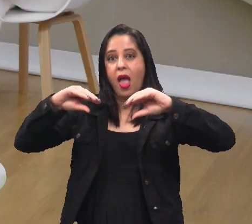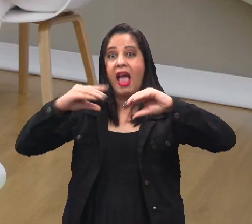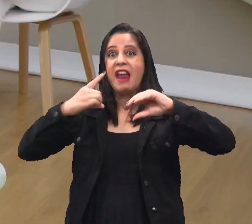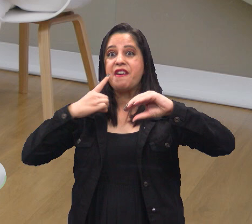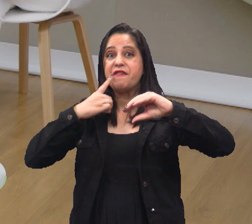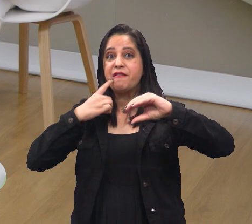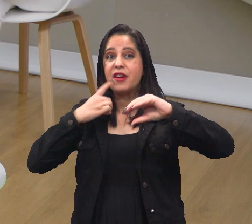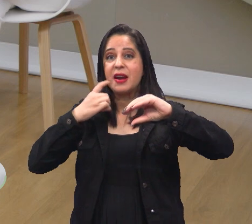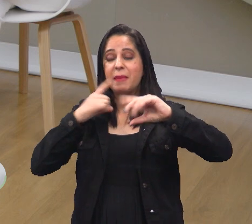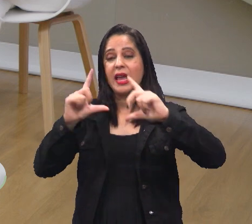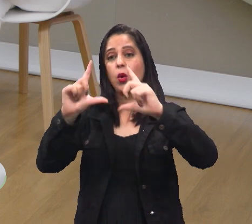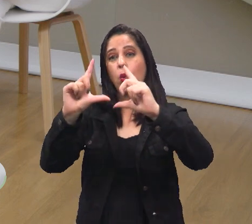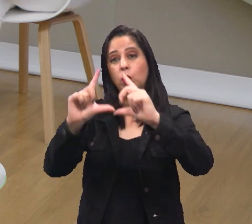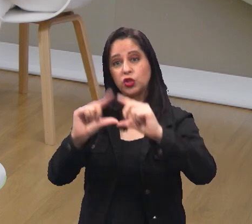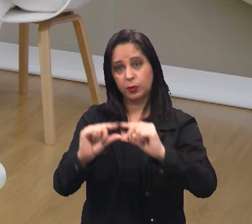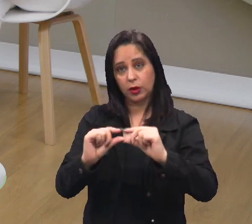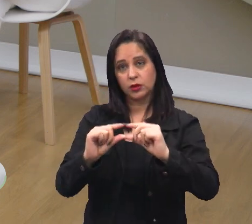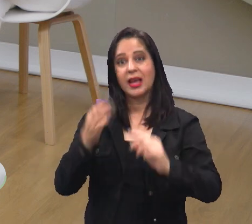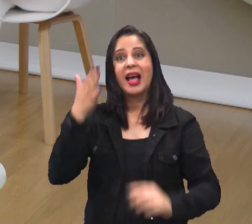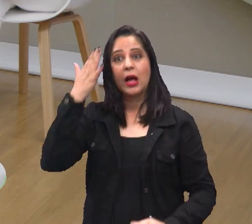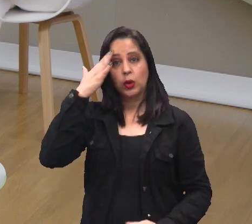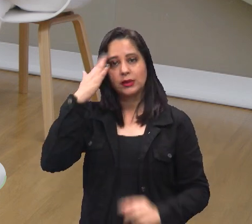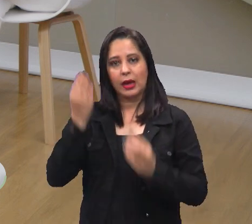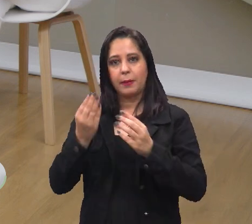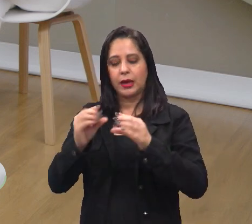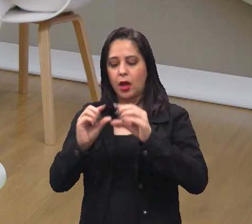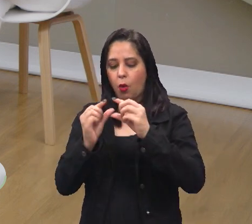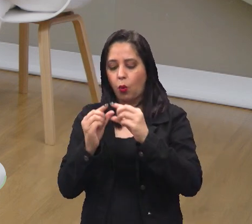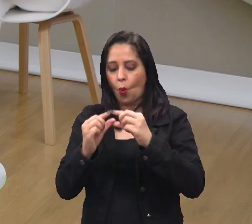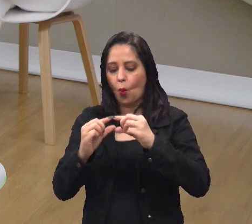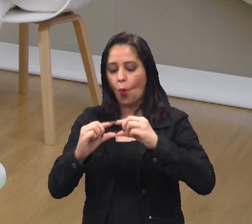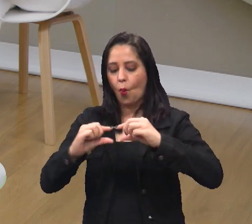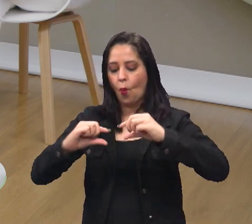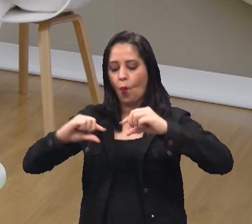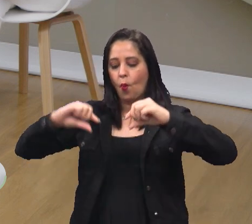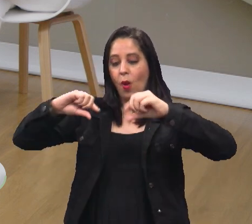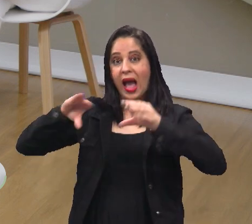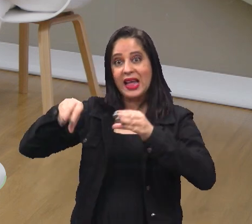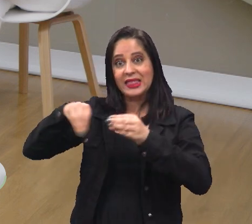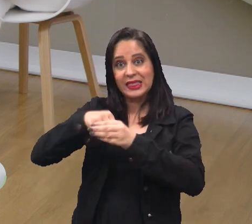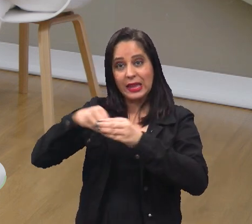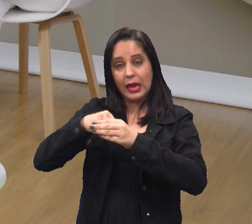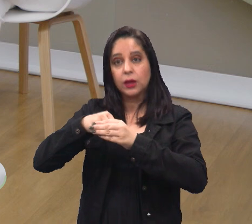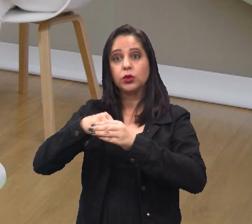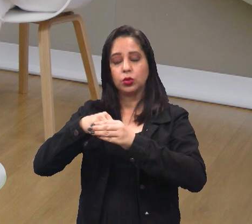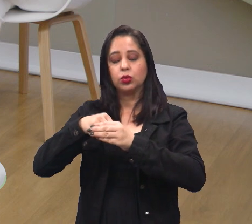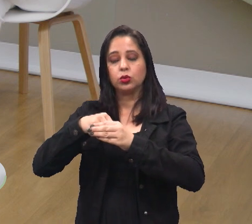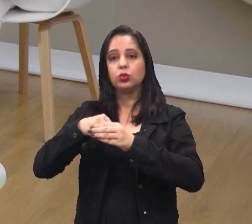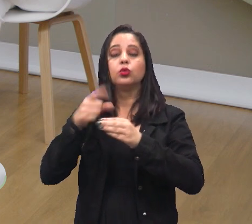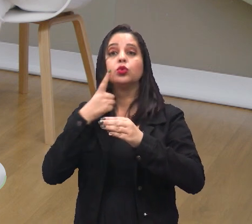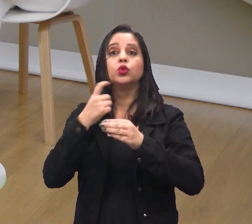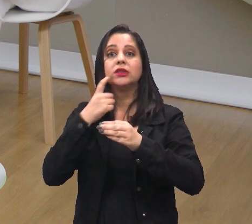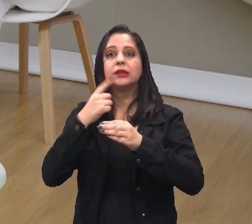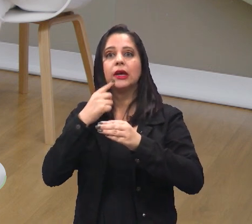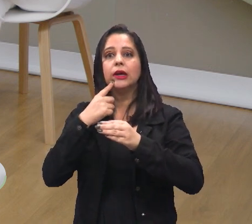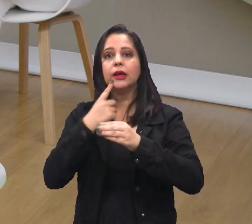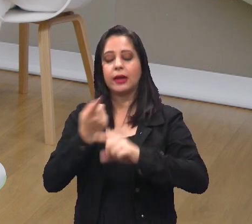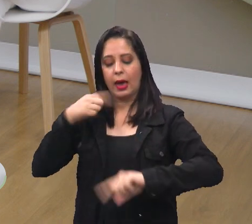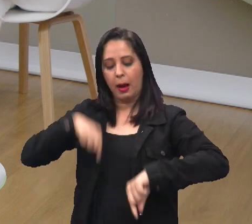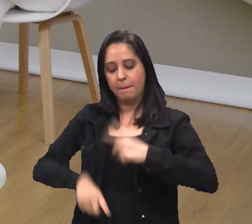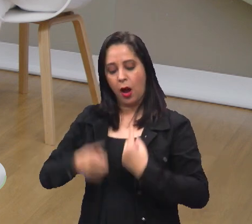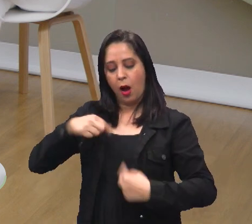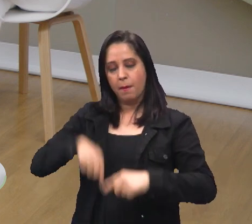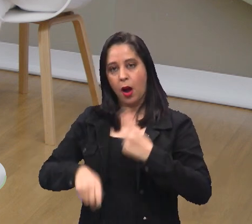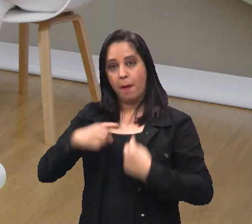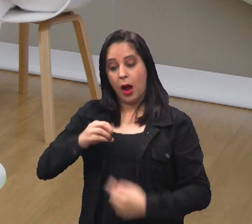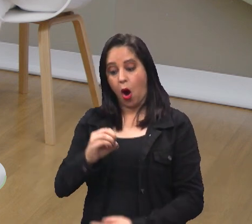glóbulos vermelhos do sangue, elas são responsáveis por carregar oxigênio para os tecidos. Então, quando ocorre um nível da